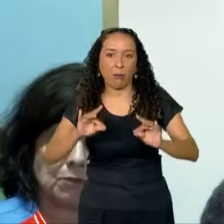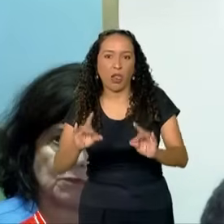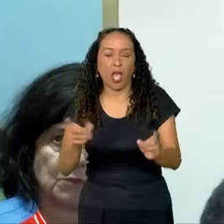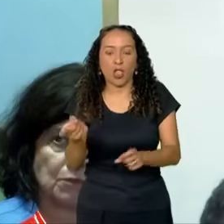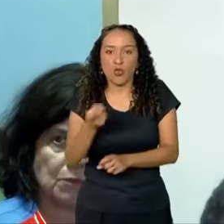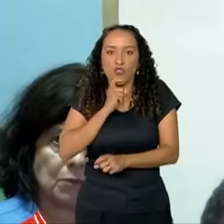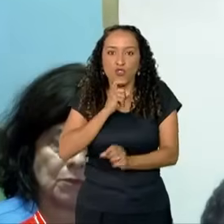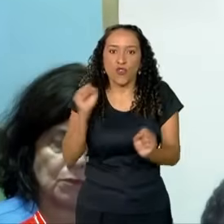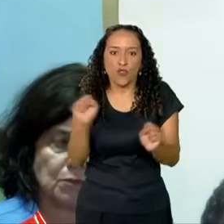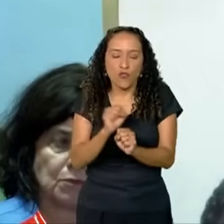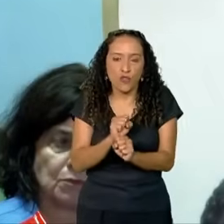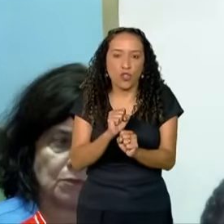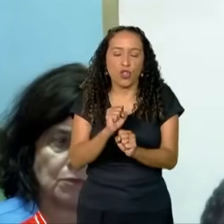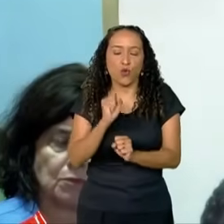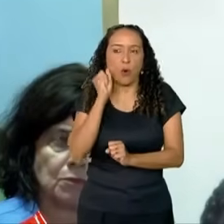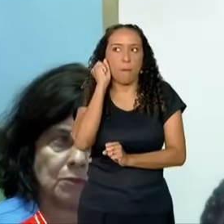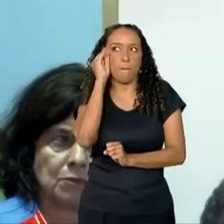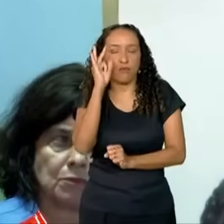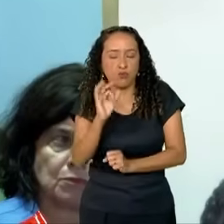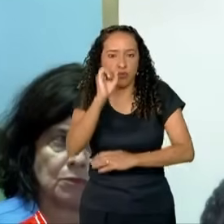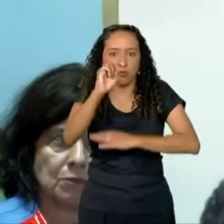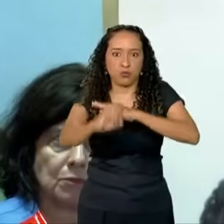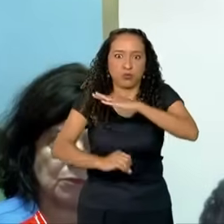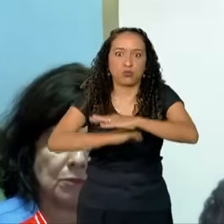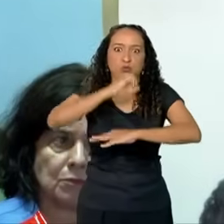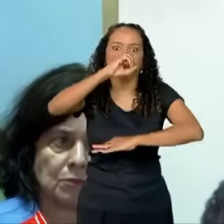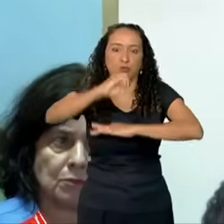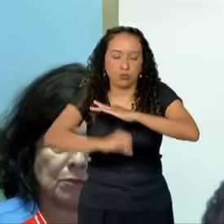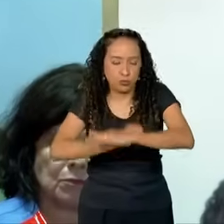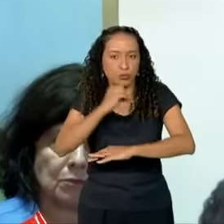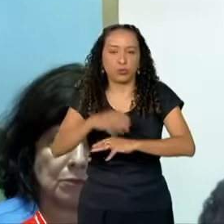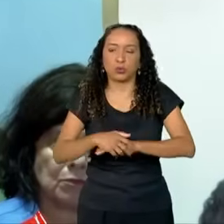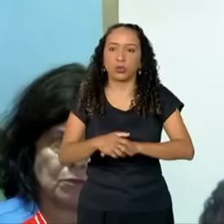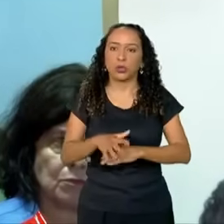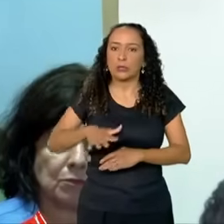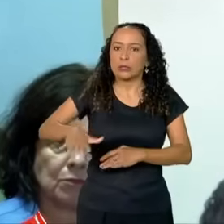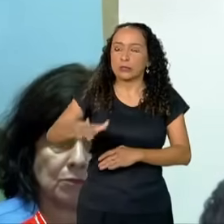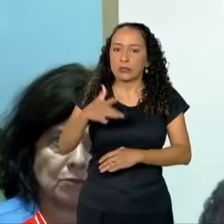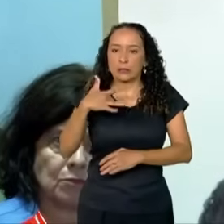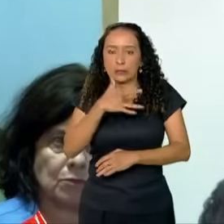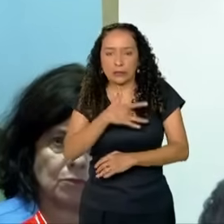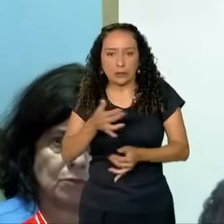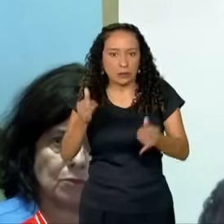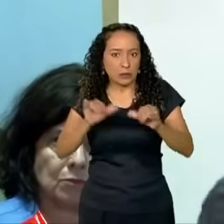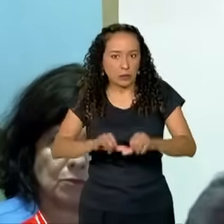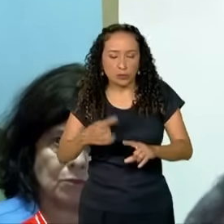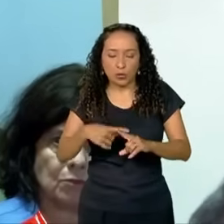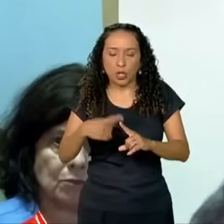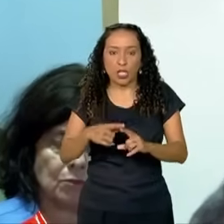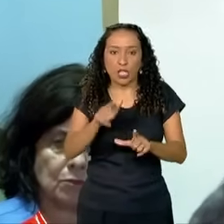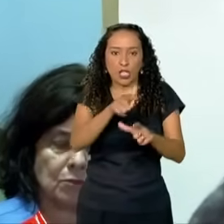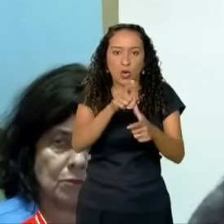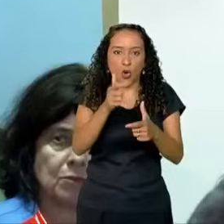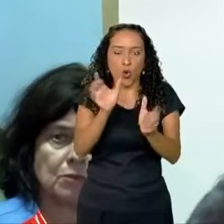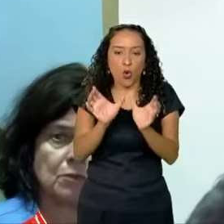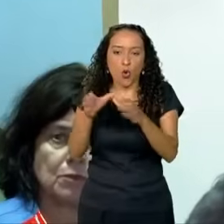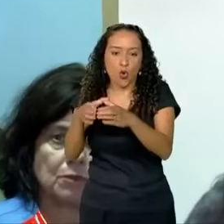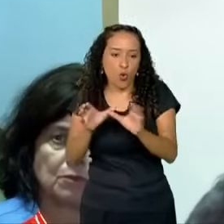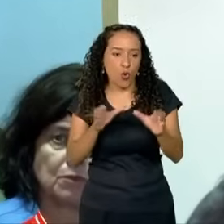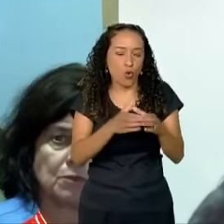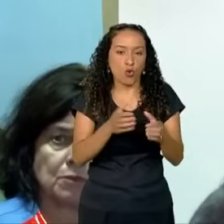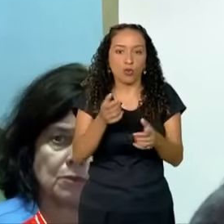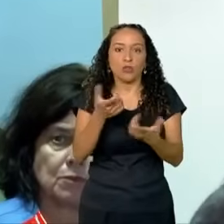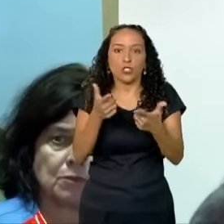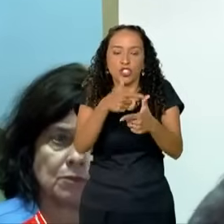frio, virando a noite, em condições de sanitárias deficientes, porque nós estamos dividindo as mesmas instalações